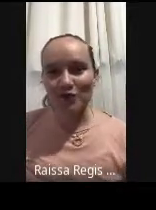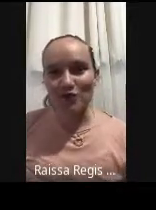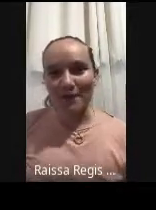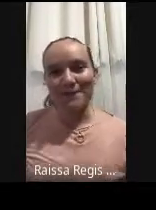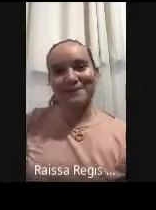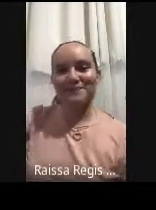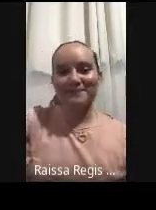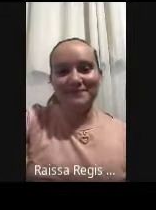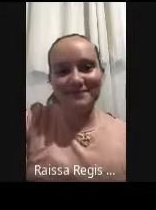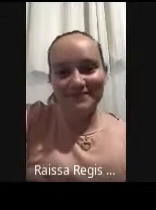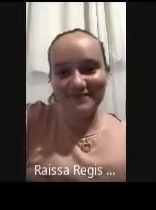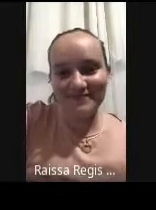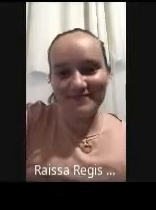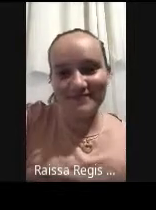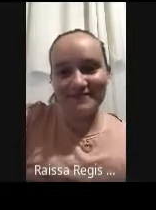Pode continuar.